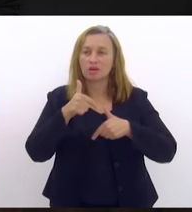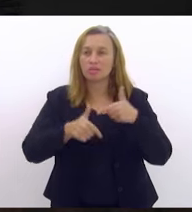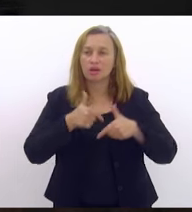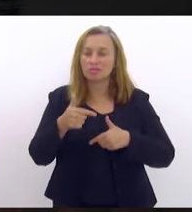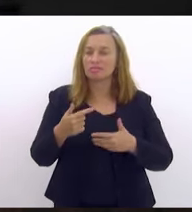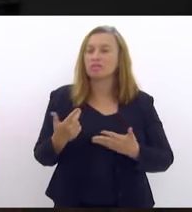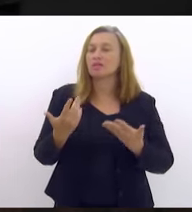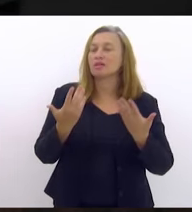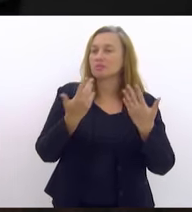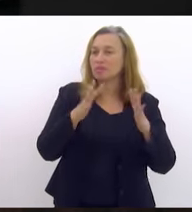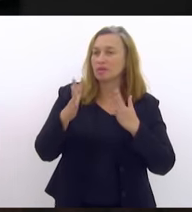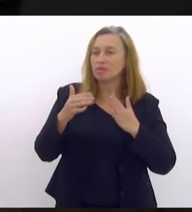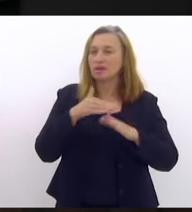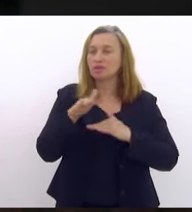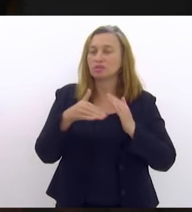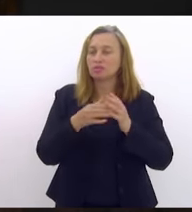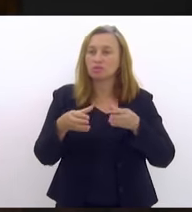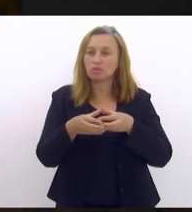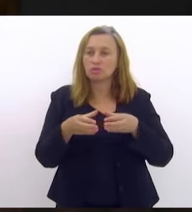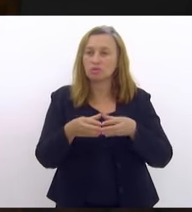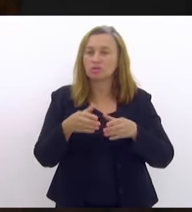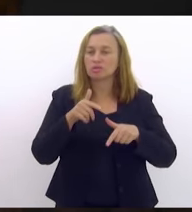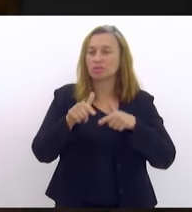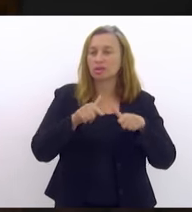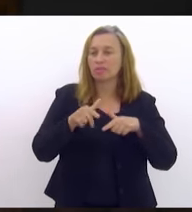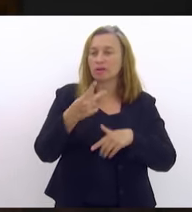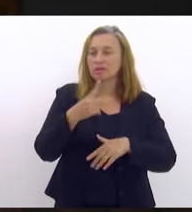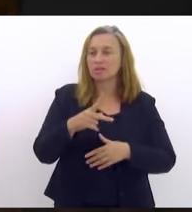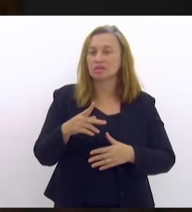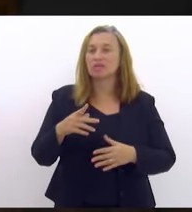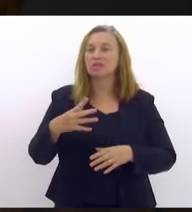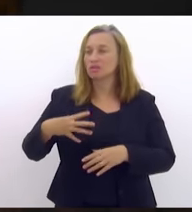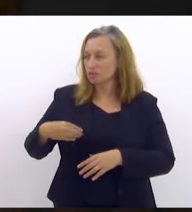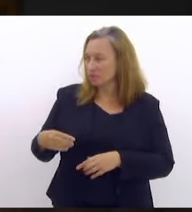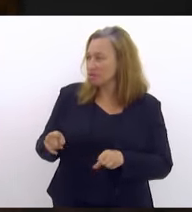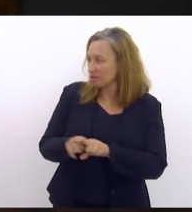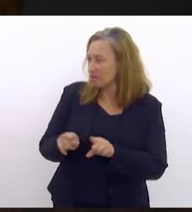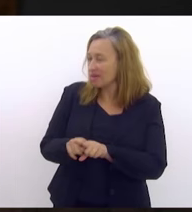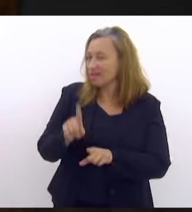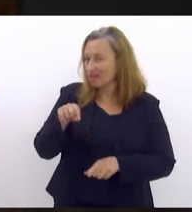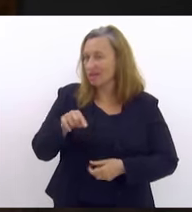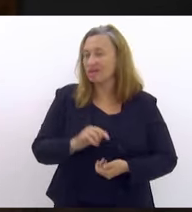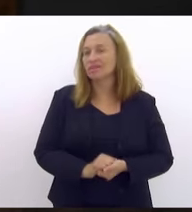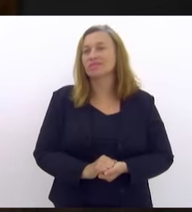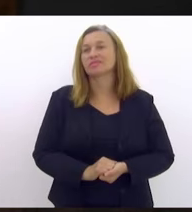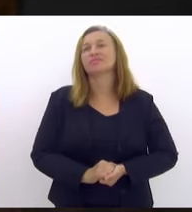parabenizar a toda a sua equipe maravilhosa. Seu filho também está presente, não é isso?